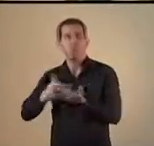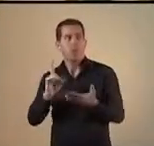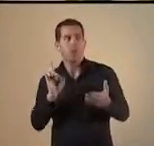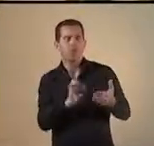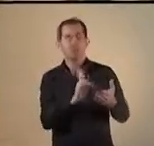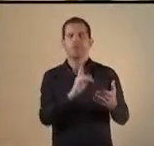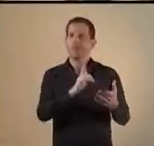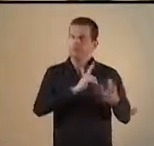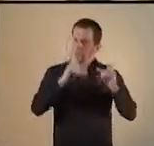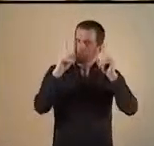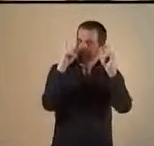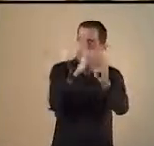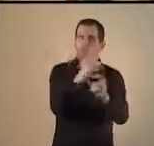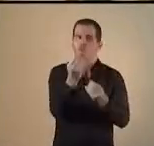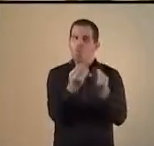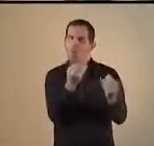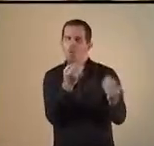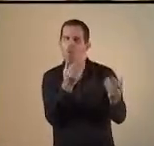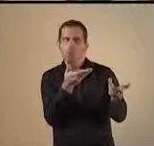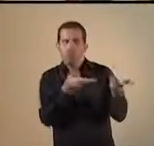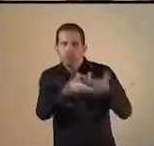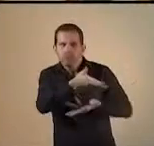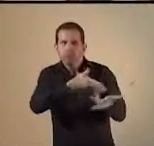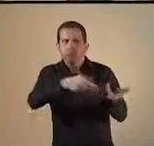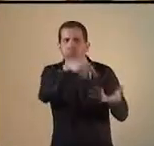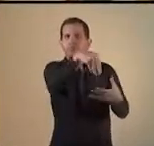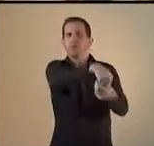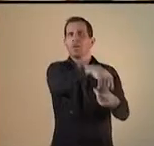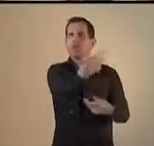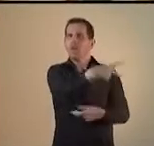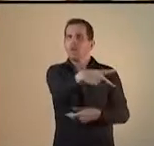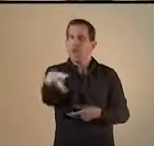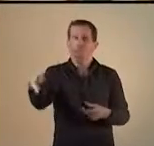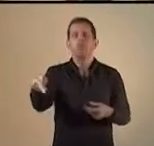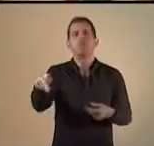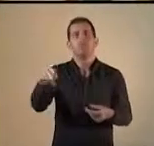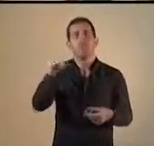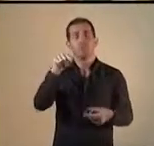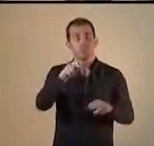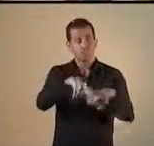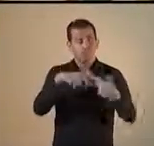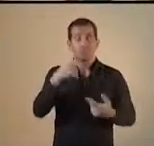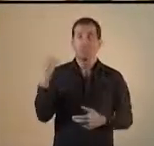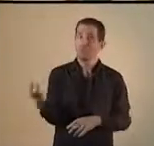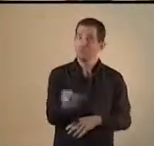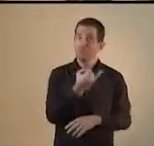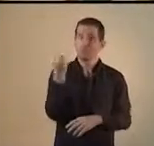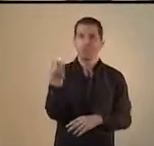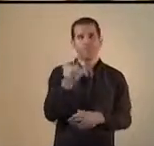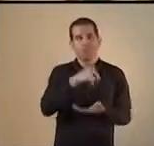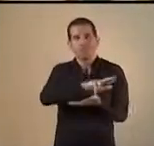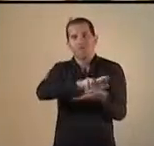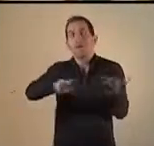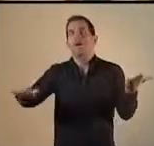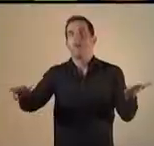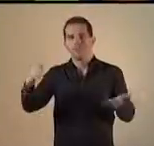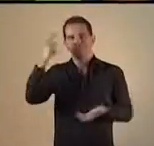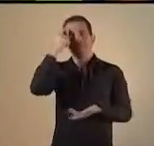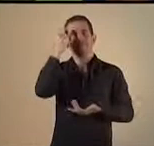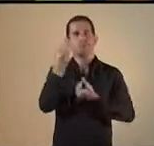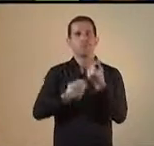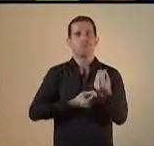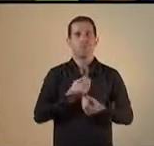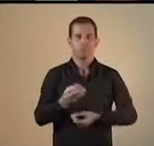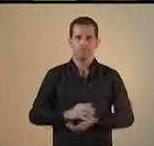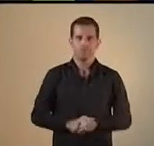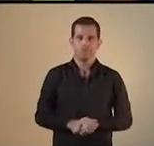desse profissional. Então, nesse sentido, é super importante que várias questões estejam sendo pensadas, né? Alunos